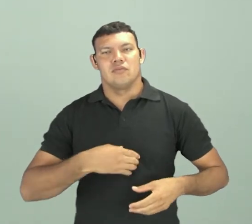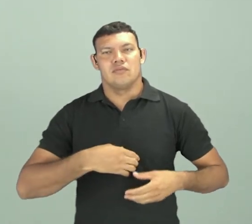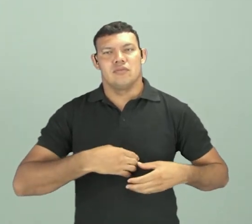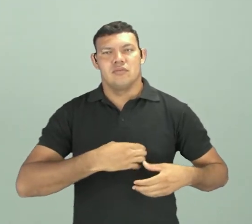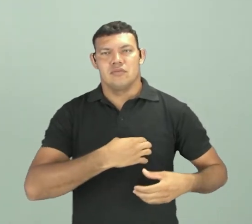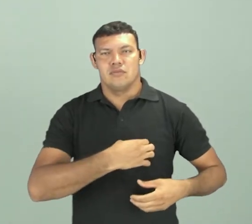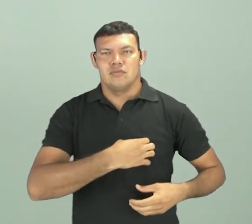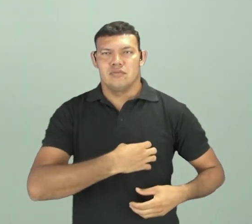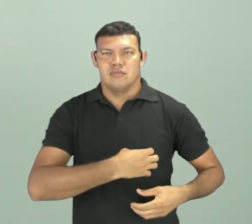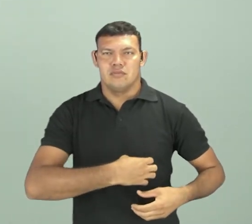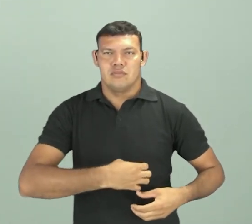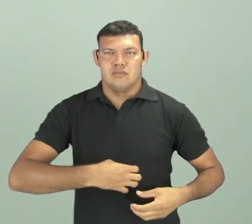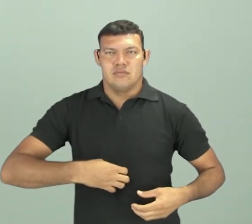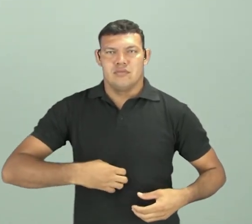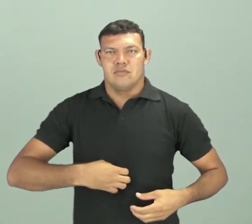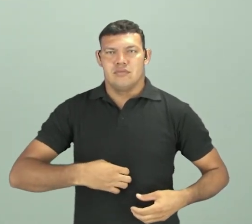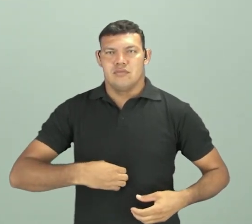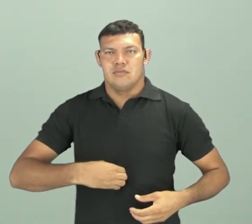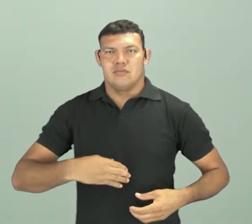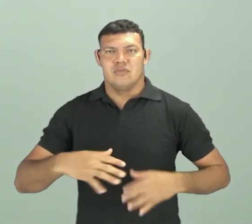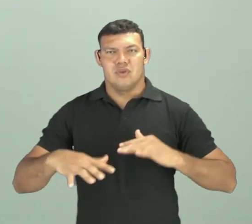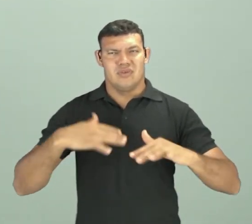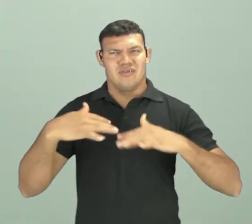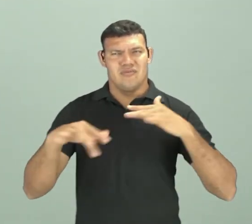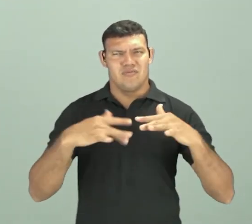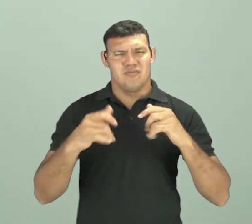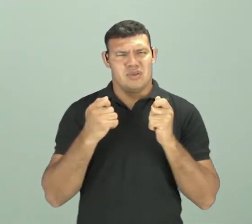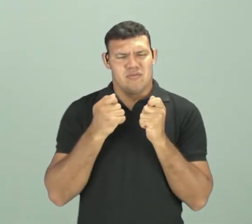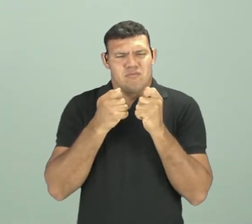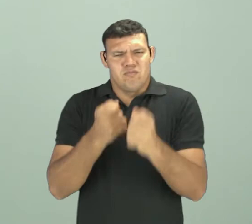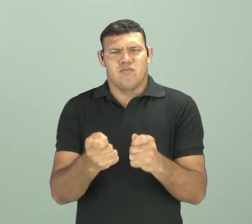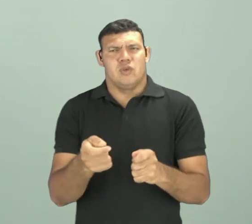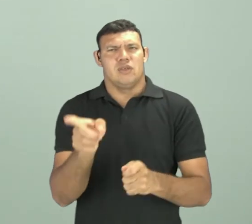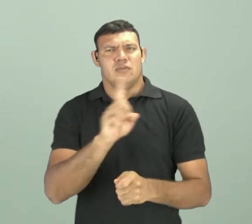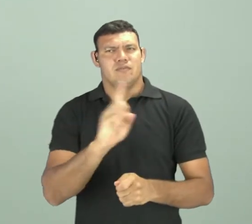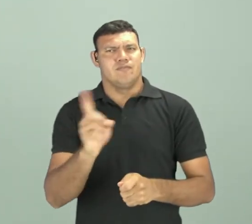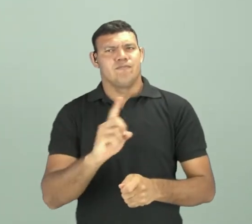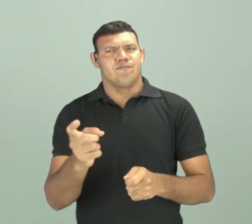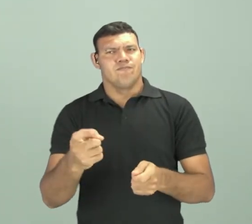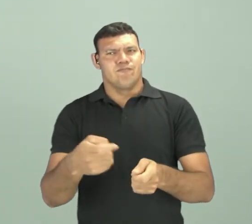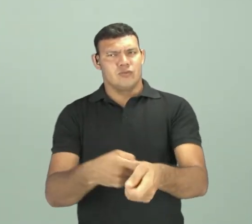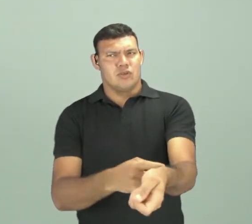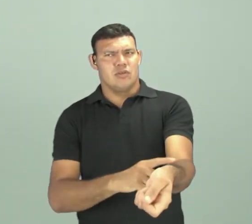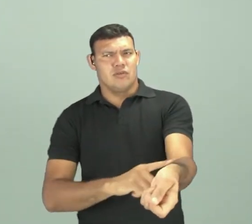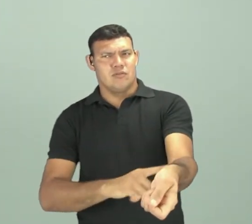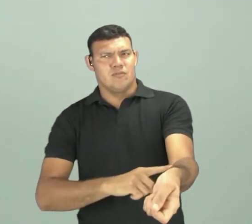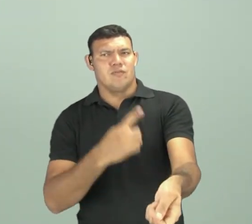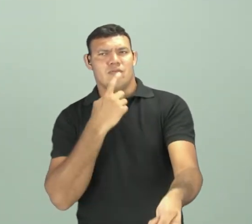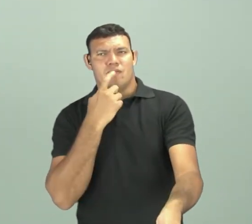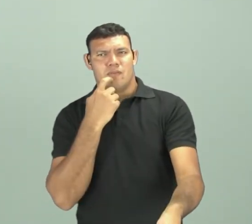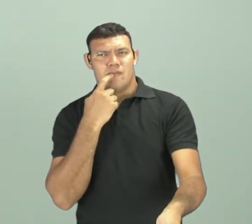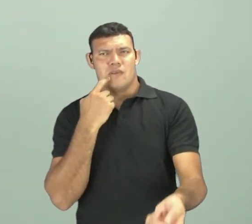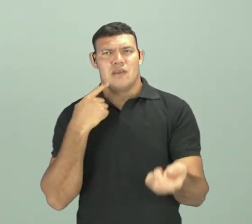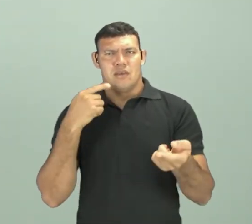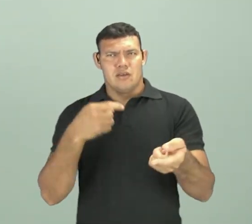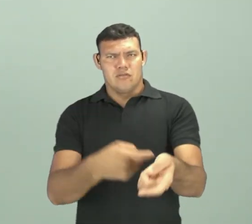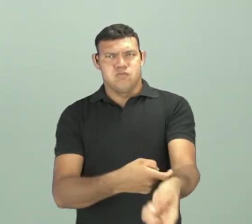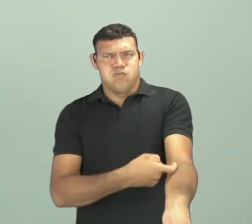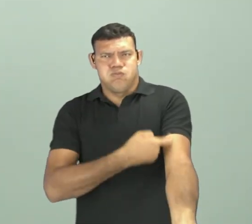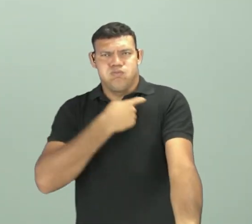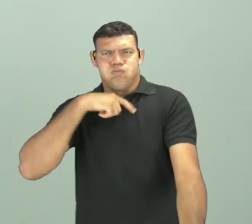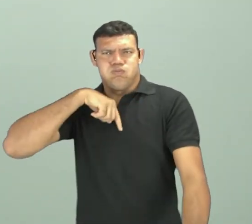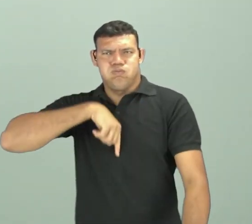Então, são movimentos que você não consegue controlar. O sangue, ele se move a todo tempo, você não consegue